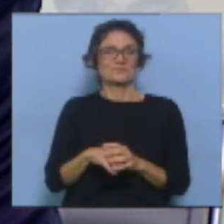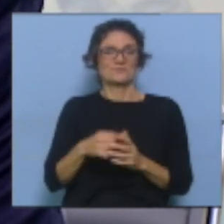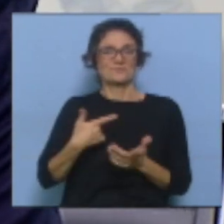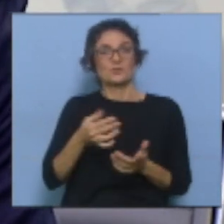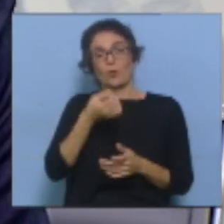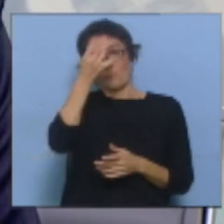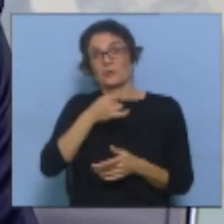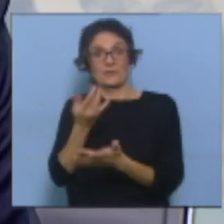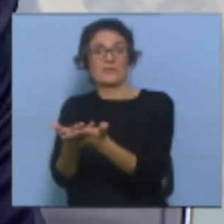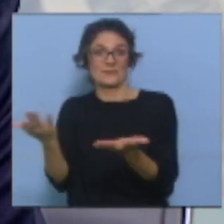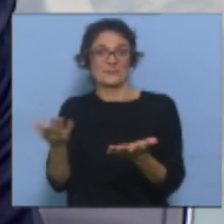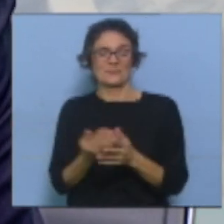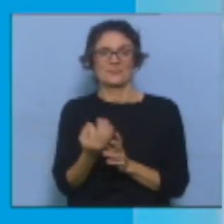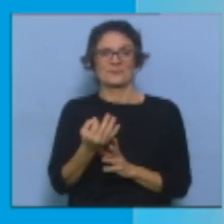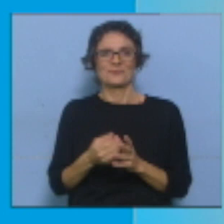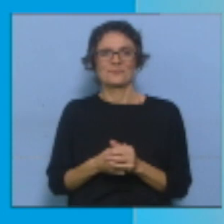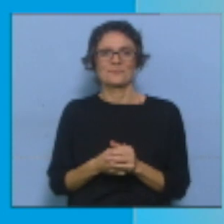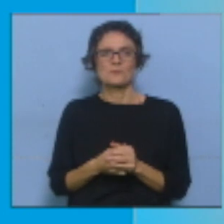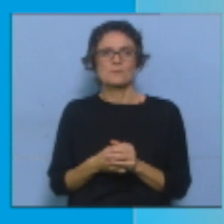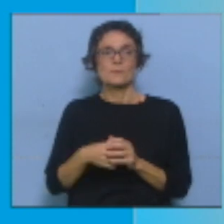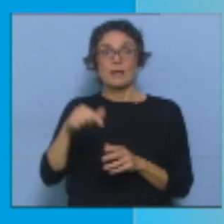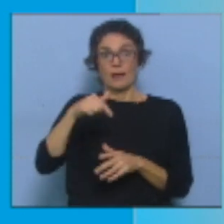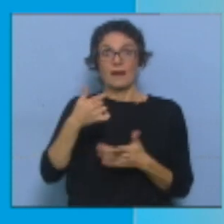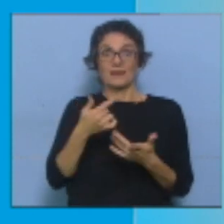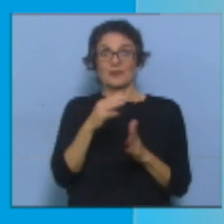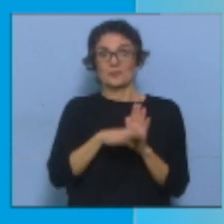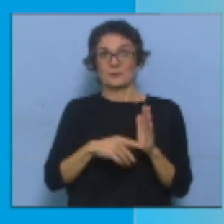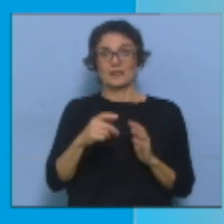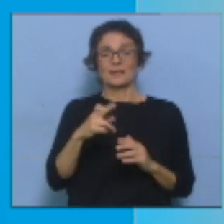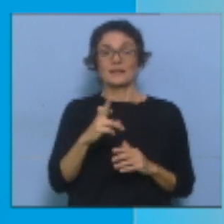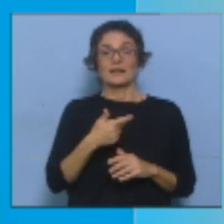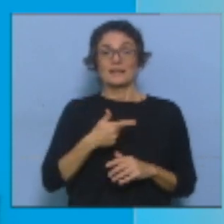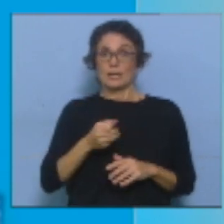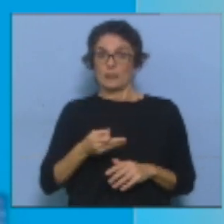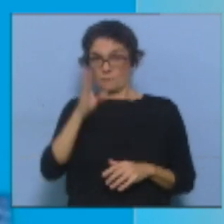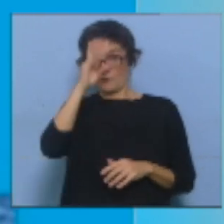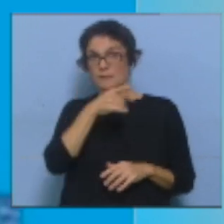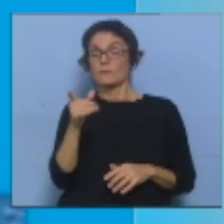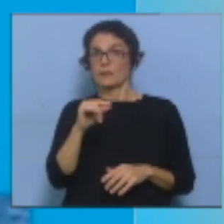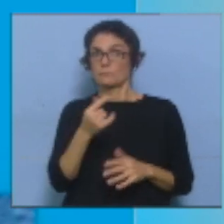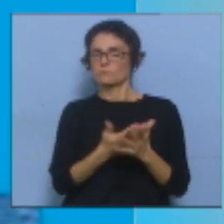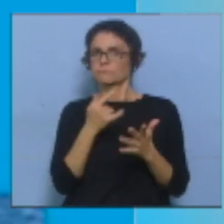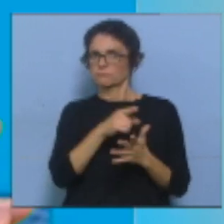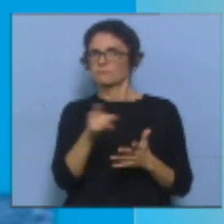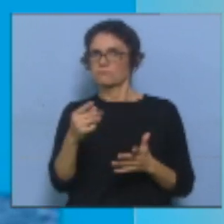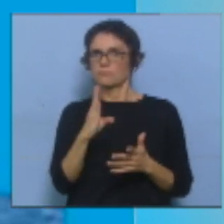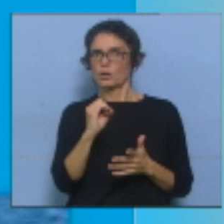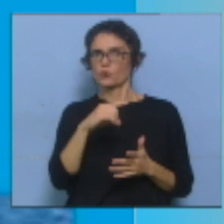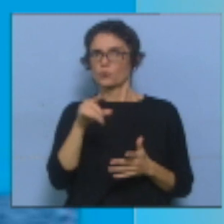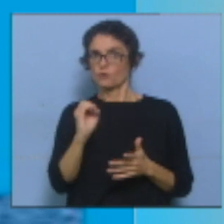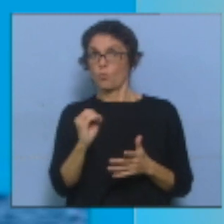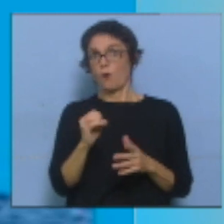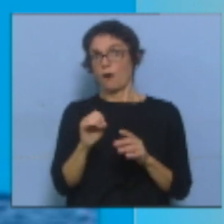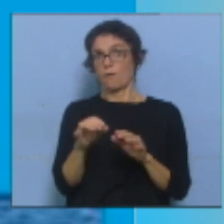os consultores para eles. E ficámos a saber também no programa da RTP o impacto que tem, nomeadamente o João no ambiente da rádio, não é?